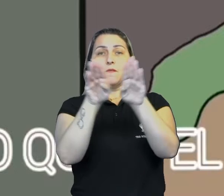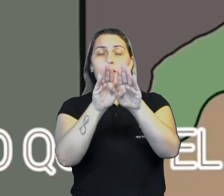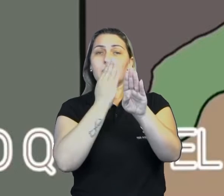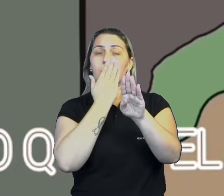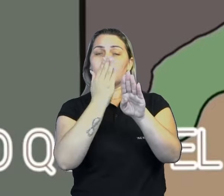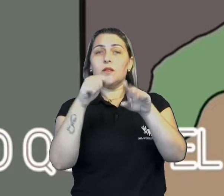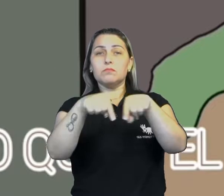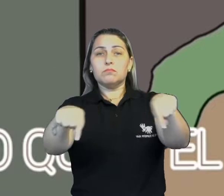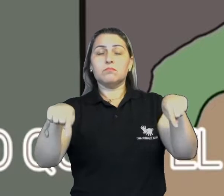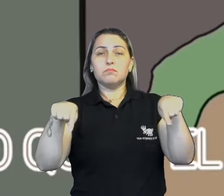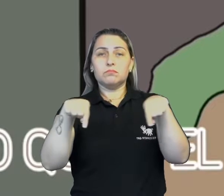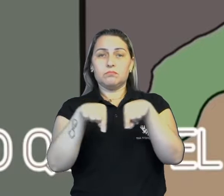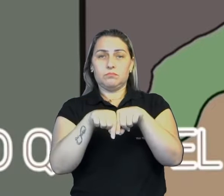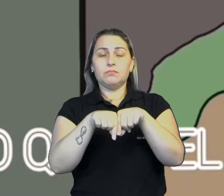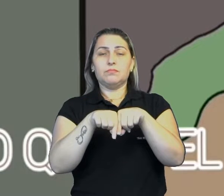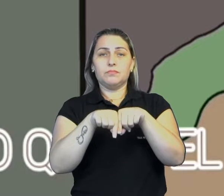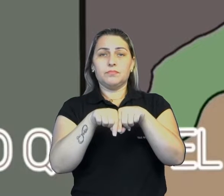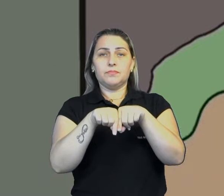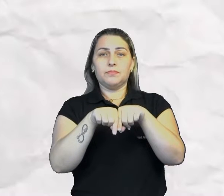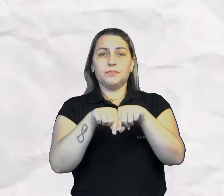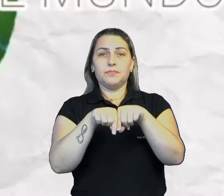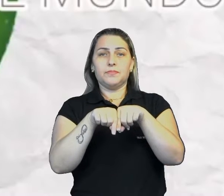quartel.